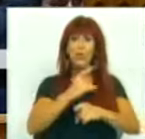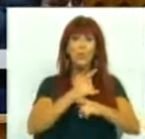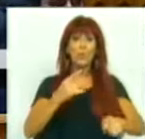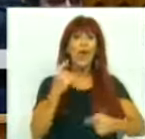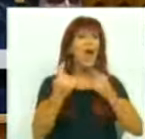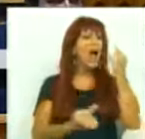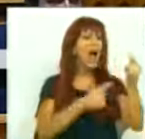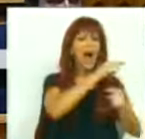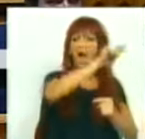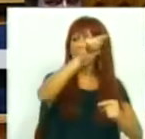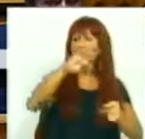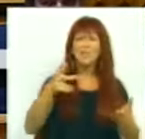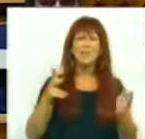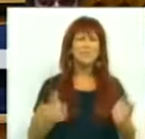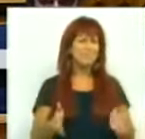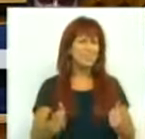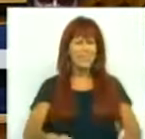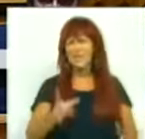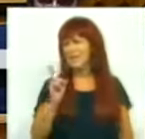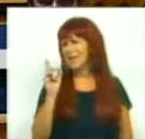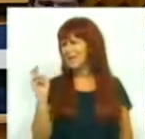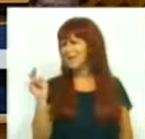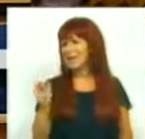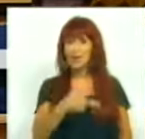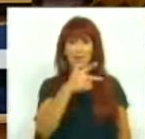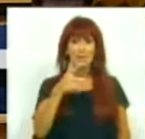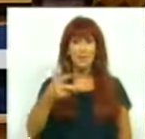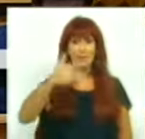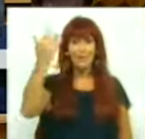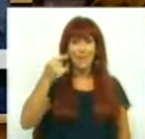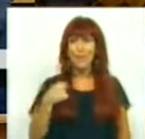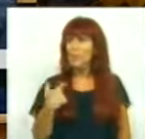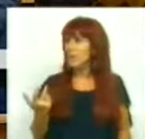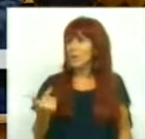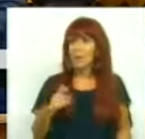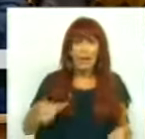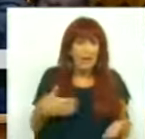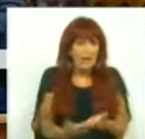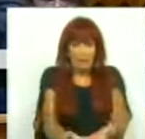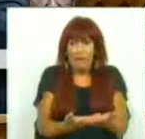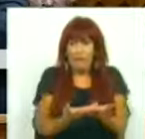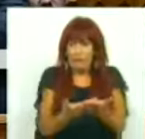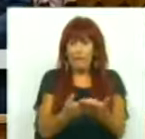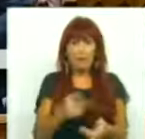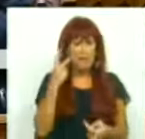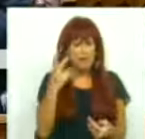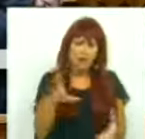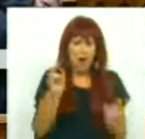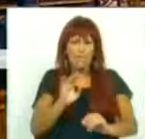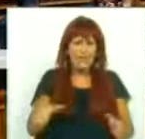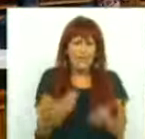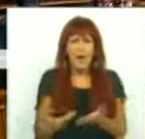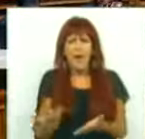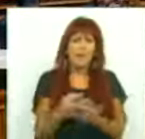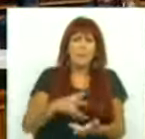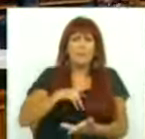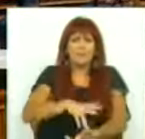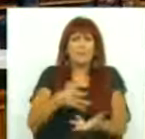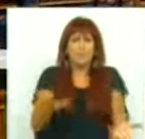porque para alguns foram precisos 6 anos e 100 dias para ter qualquer proposta para revitalizar a economia de